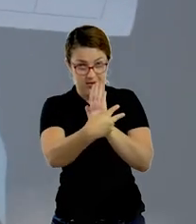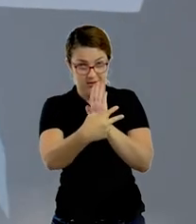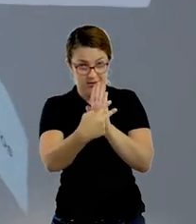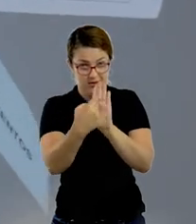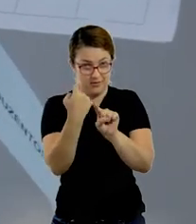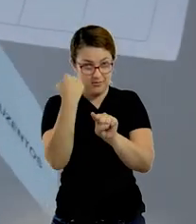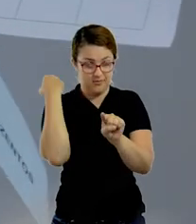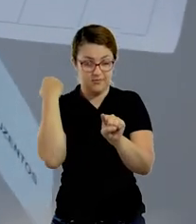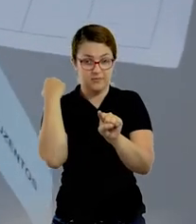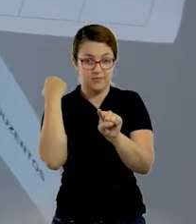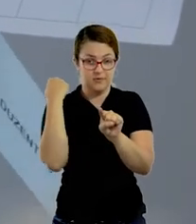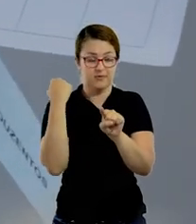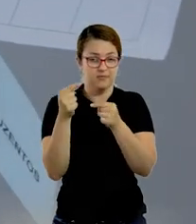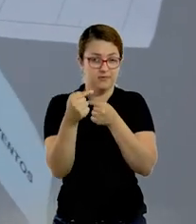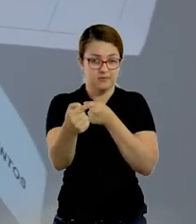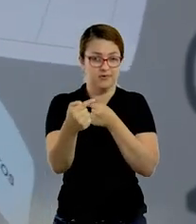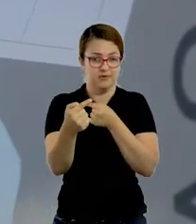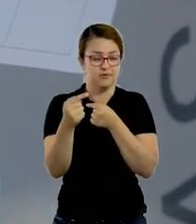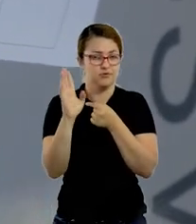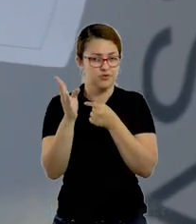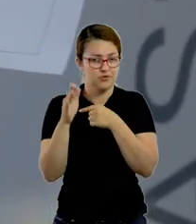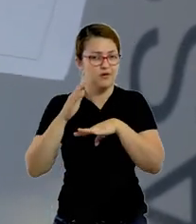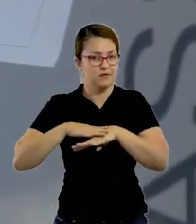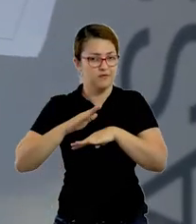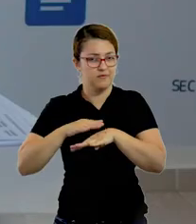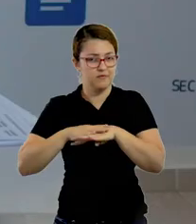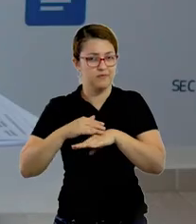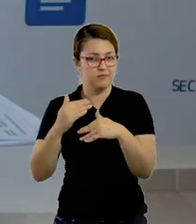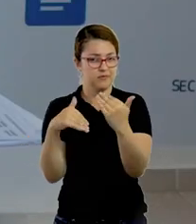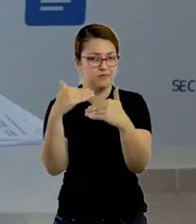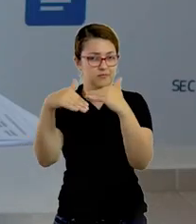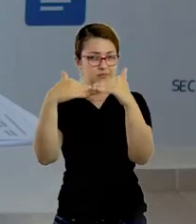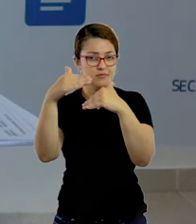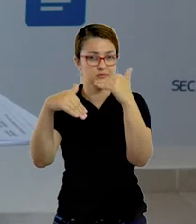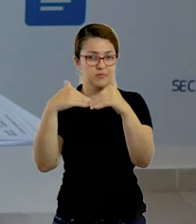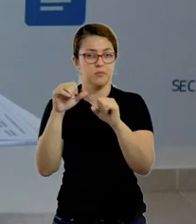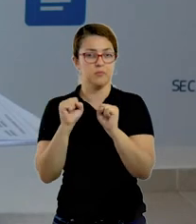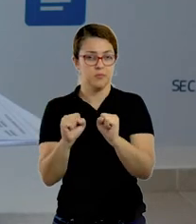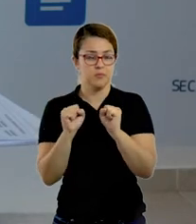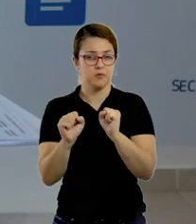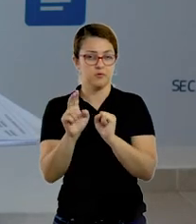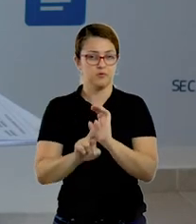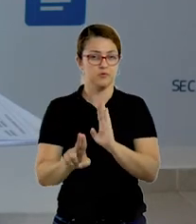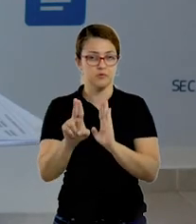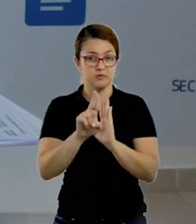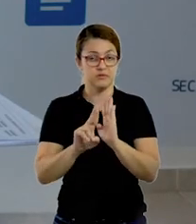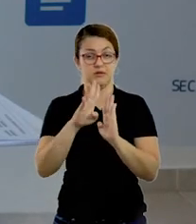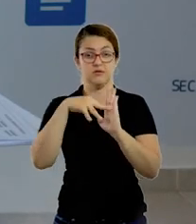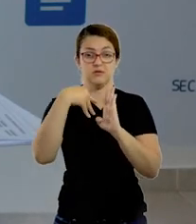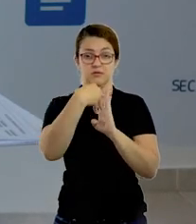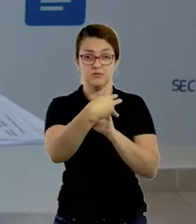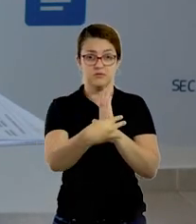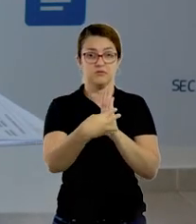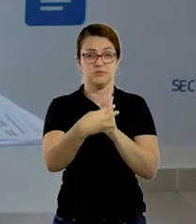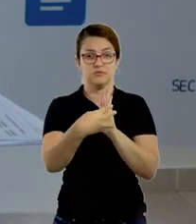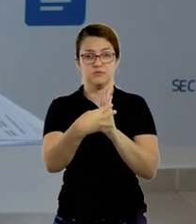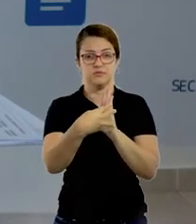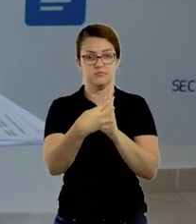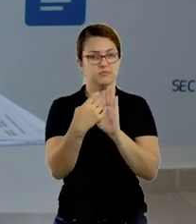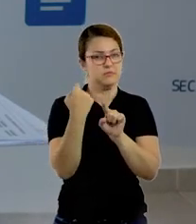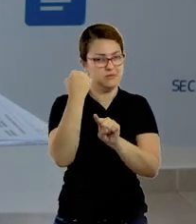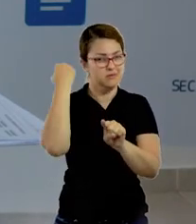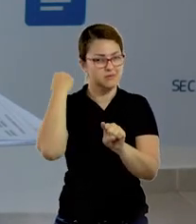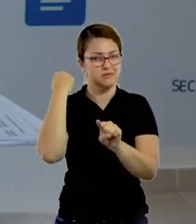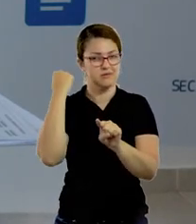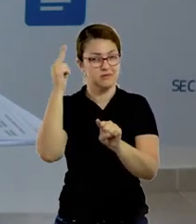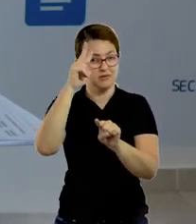nós fizemos na semana passada. Então, para vocês desenvolver essa atividade, vocês podem usar a mesma tabela que vocês usaram